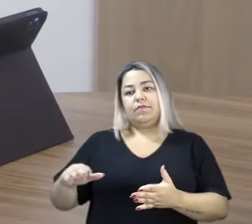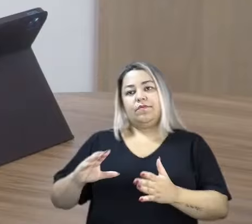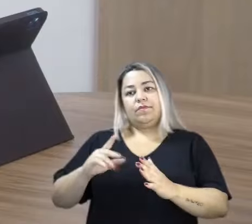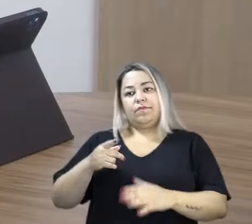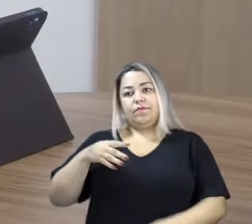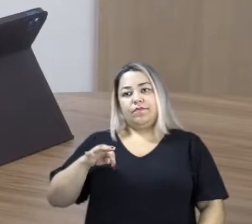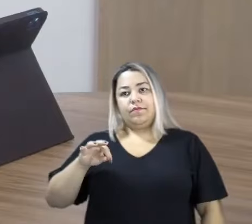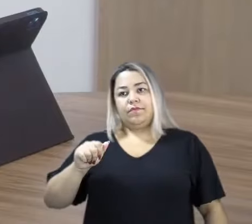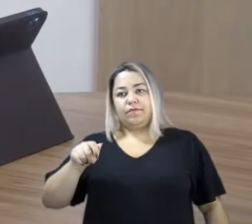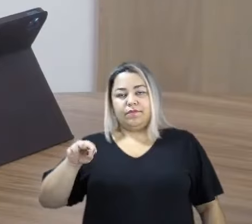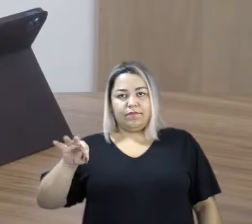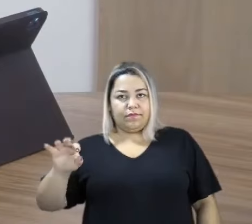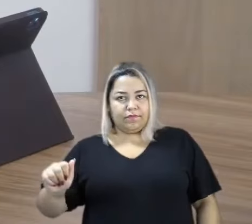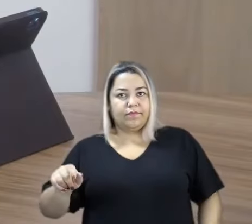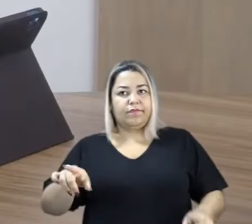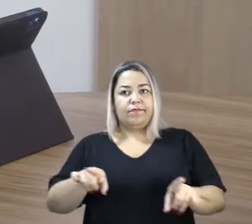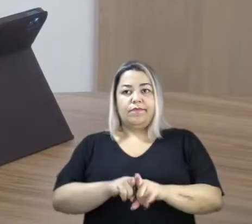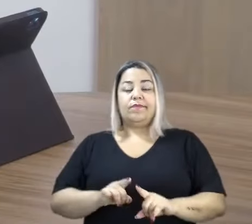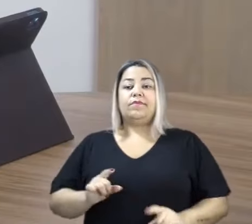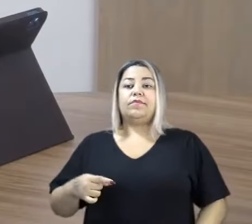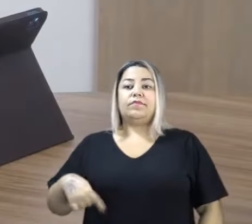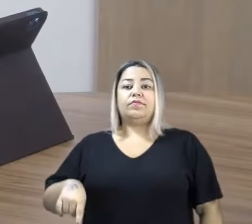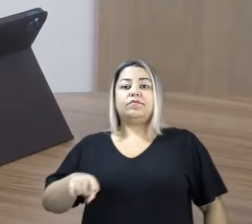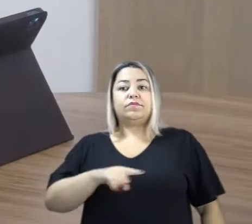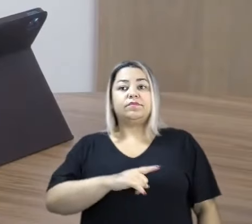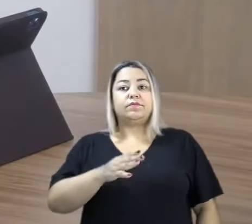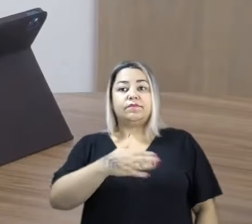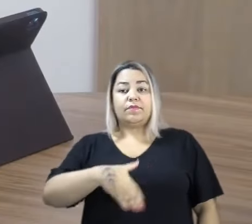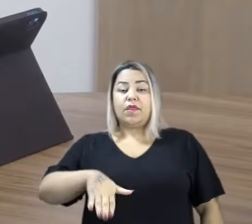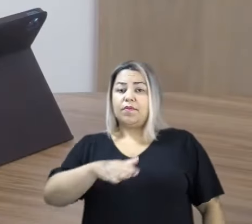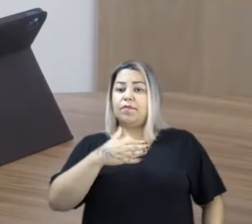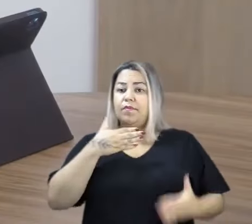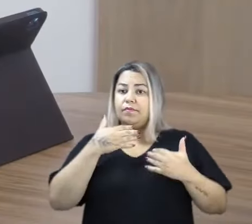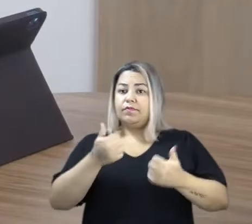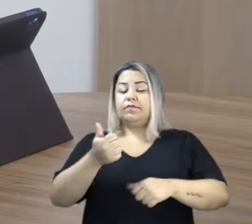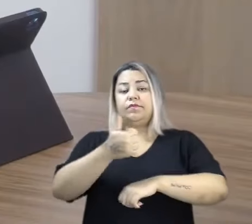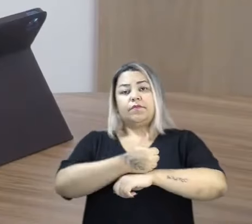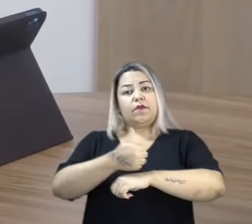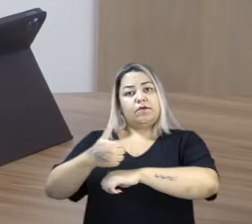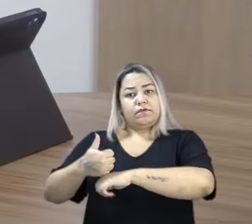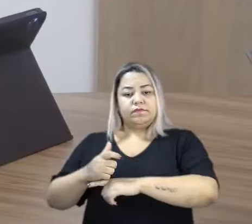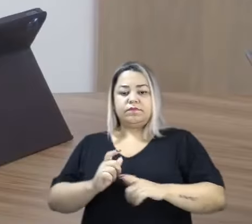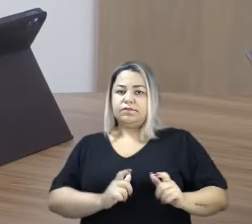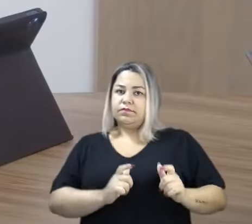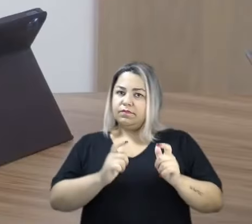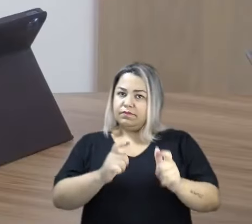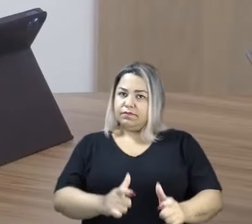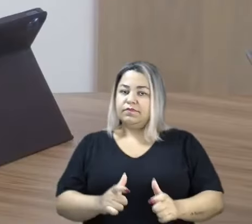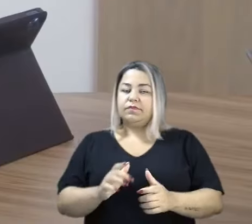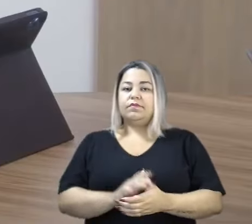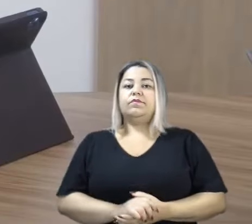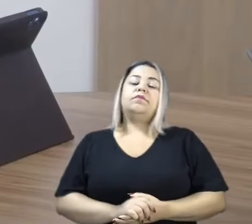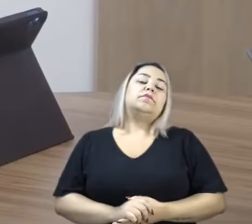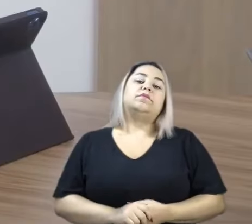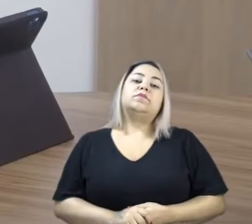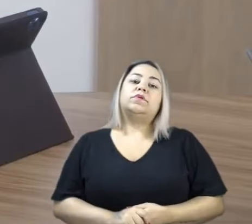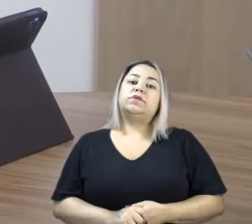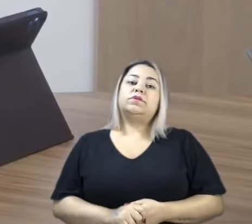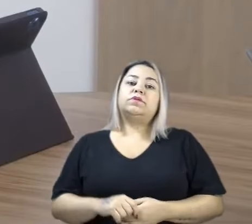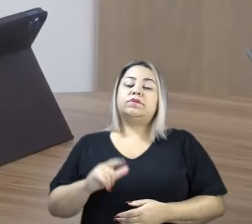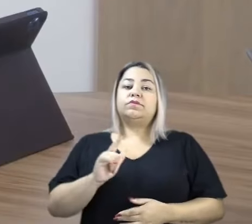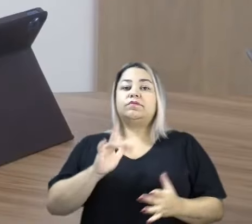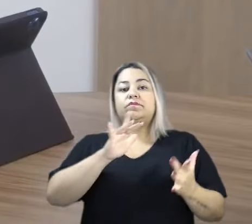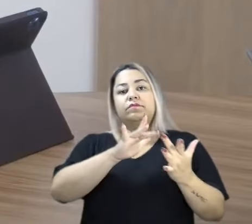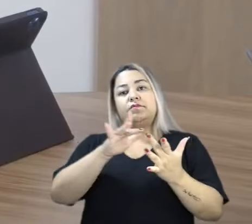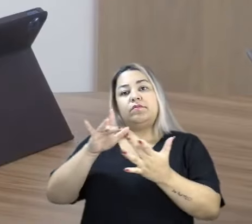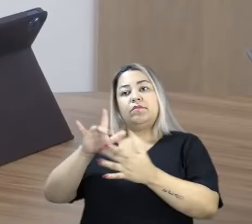Isadora, que é uma petista também, porque a nossa galera é boa e ocupa esses lugares também, né? Tem feito esse